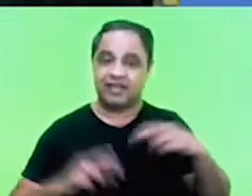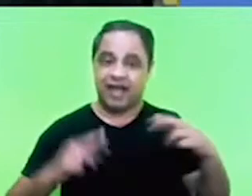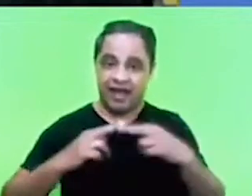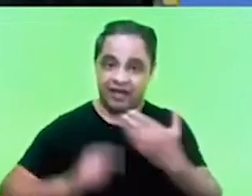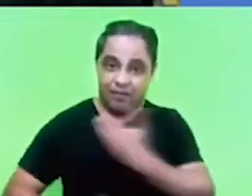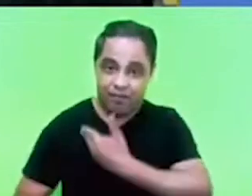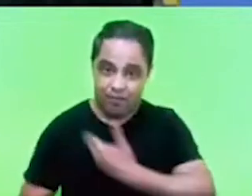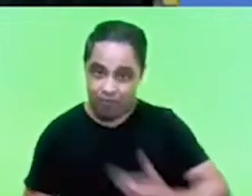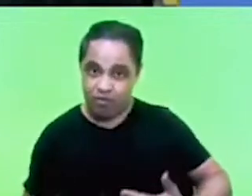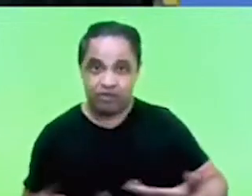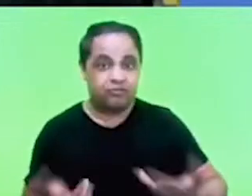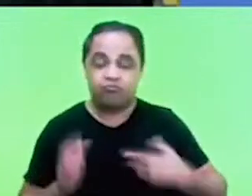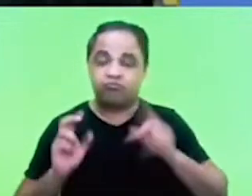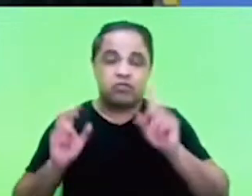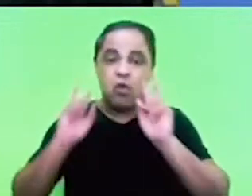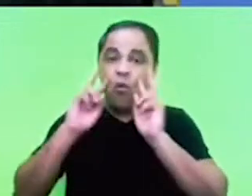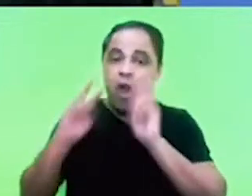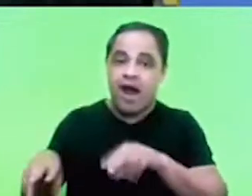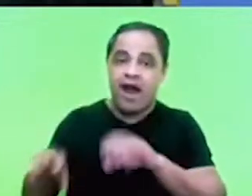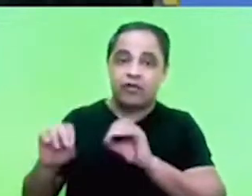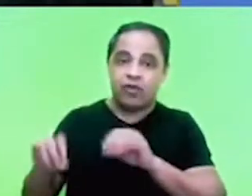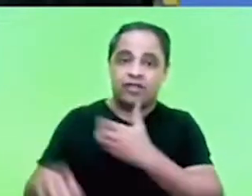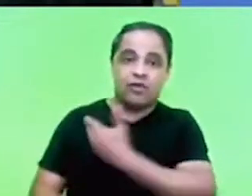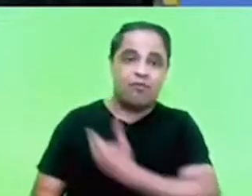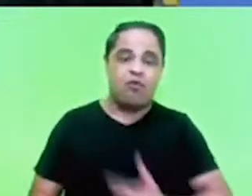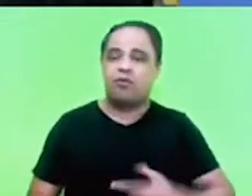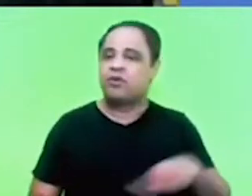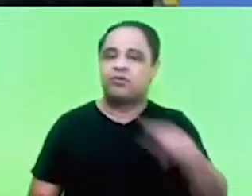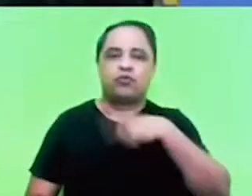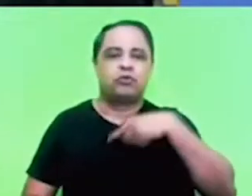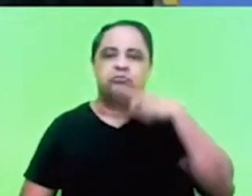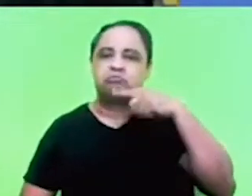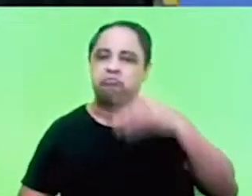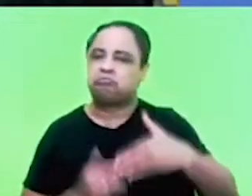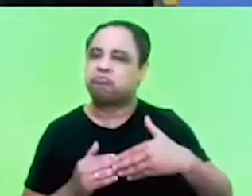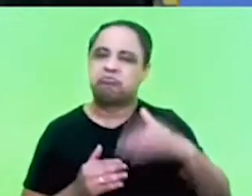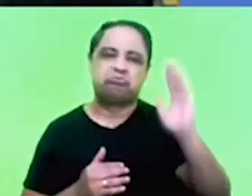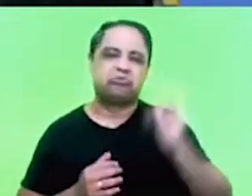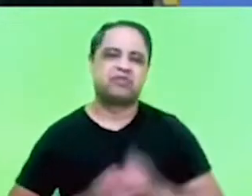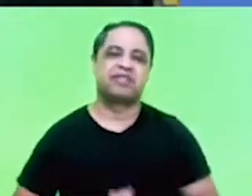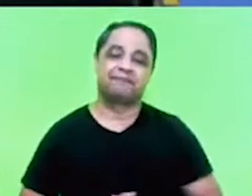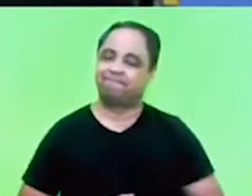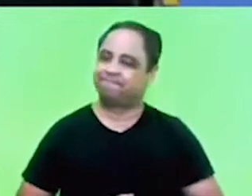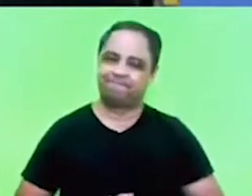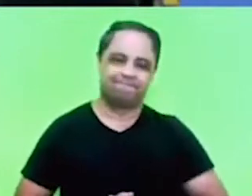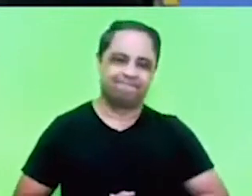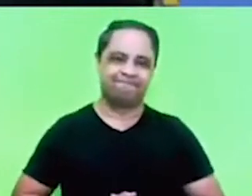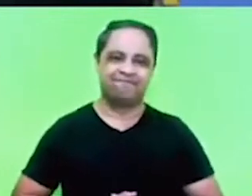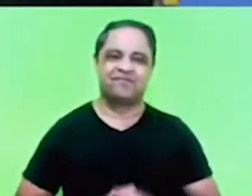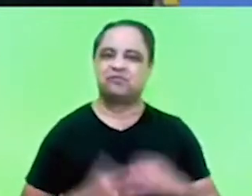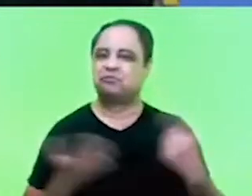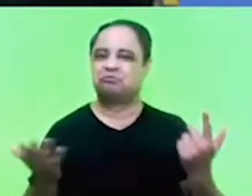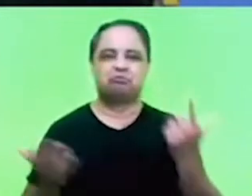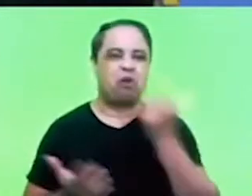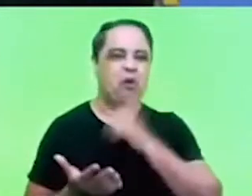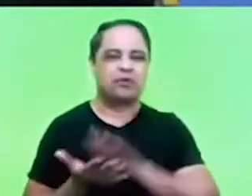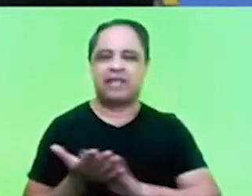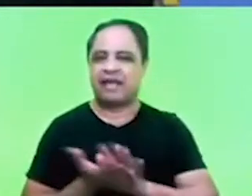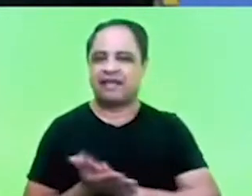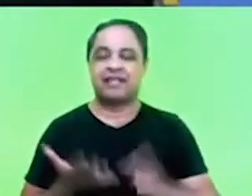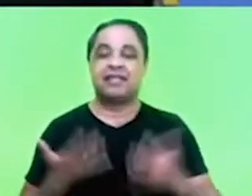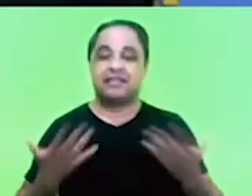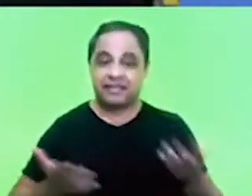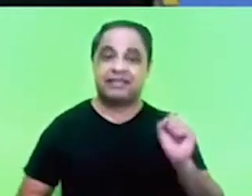se a gente não olhar para a educação pública, a gente não vai para lugar nenhum, entendeu? Não vai. A gente não vai. Se a gente